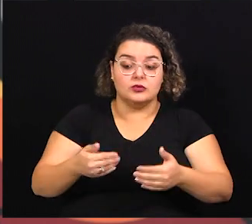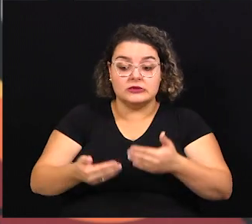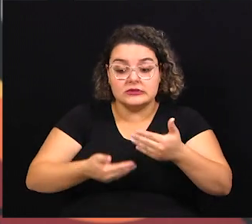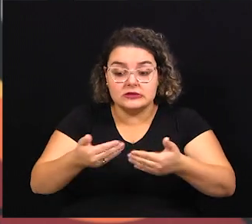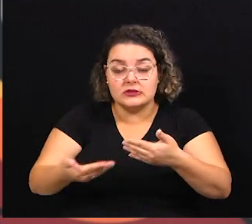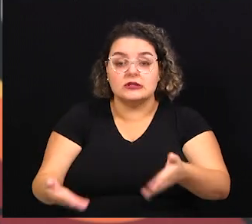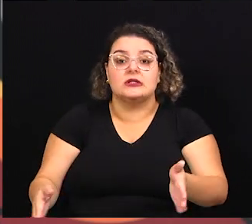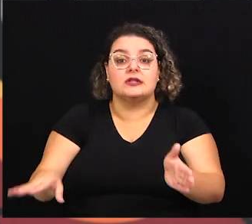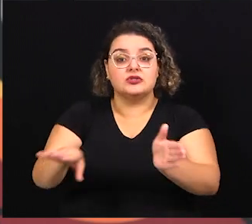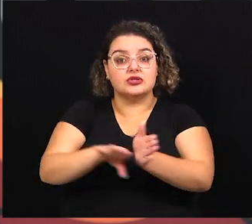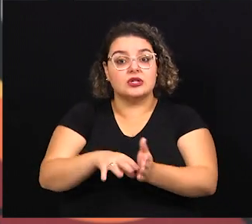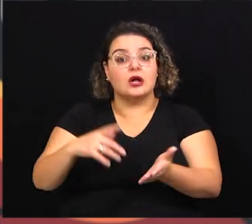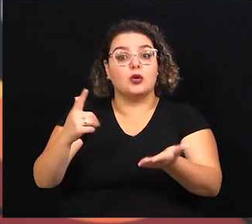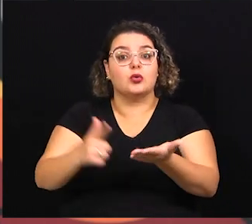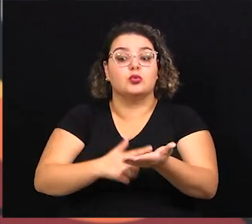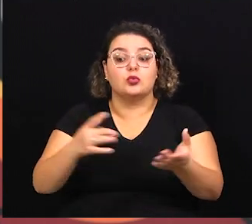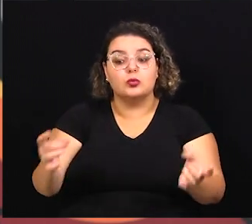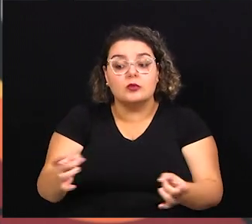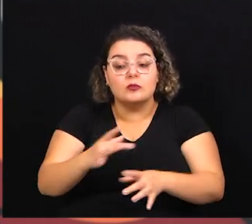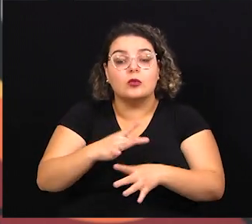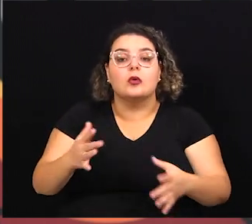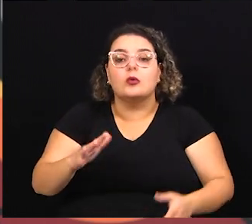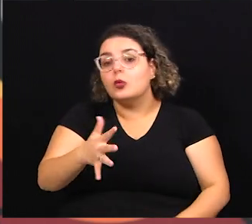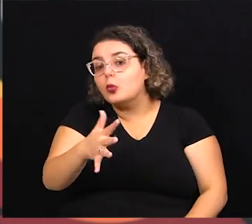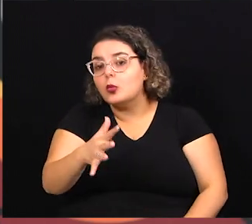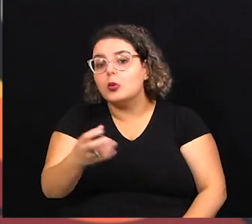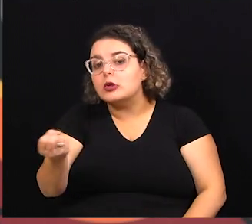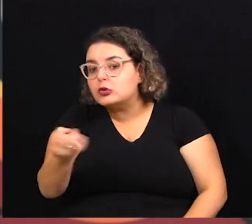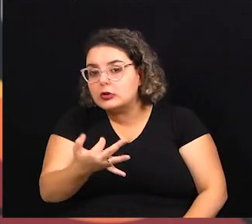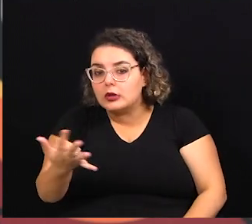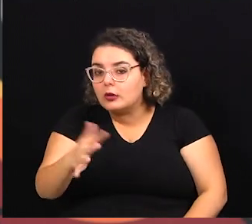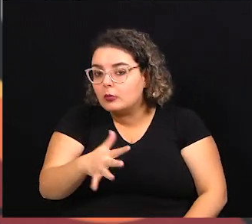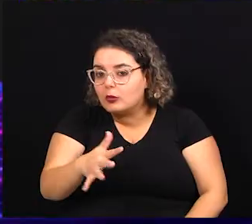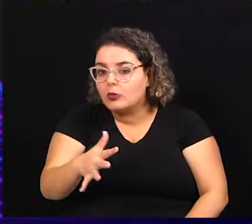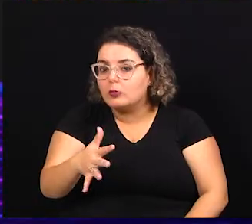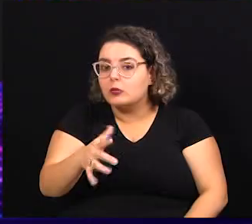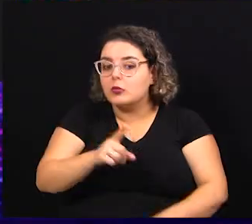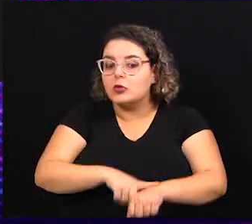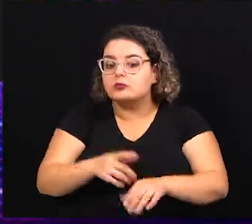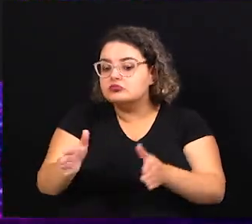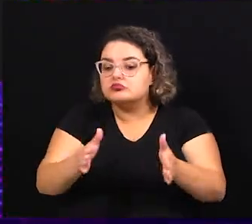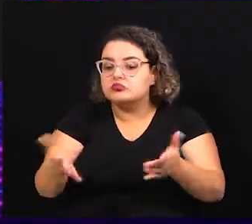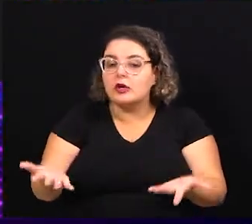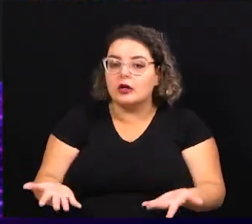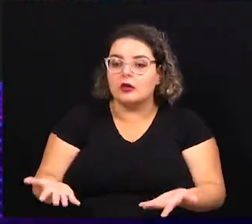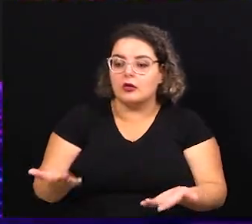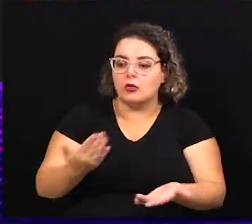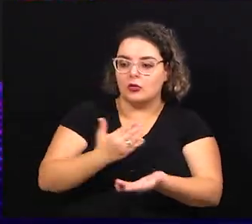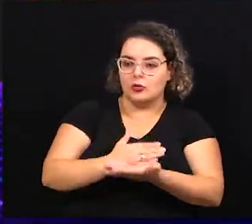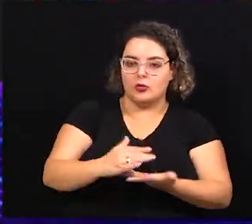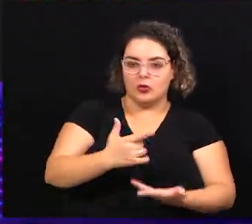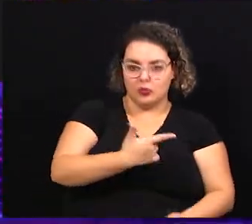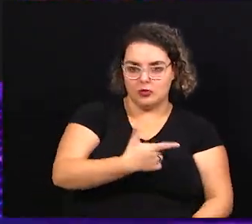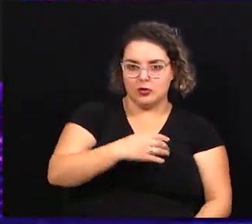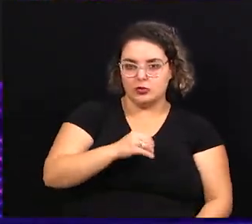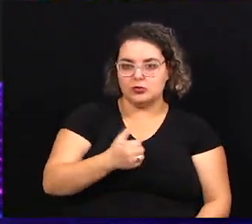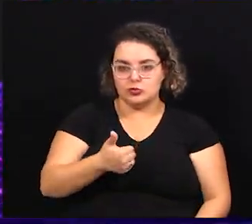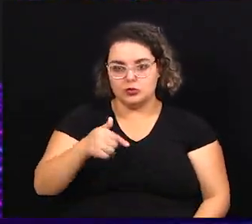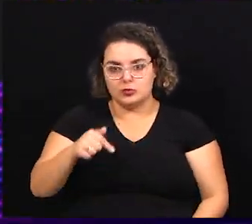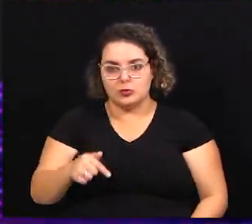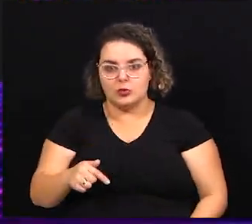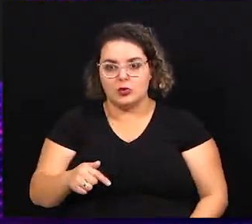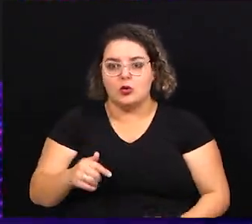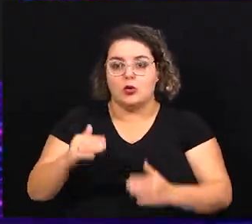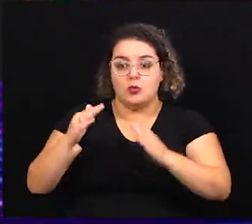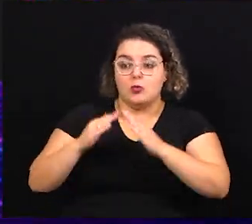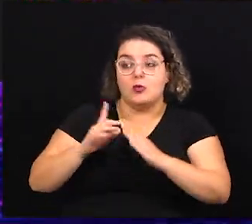esse processo até chegar no livro pronto, quanto tempo levou? Olha, eu comecei esse livro em 2017,